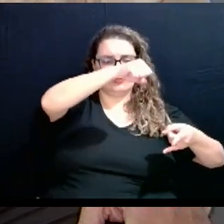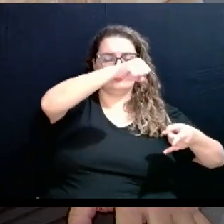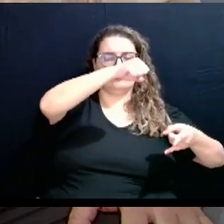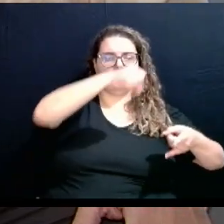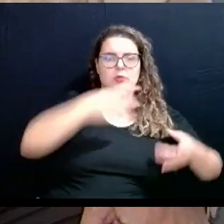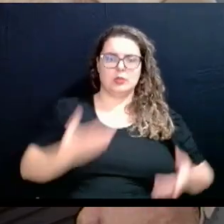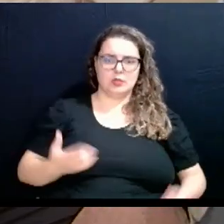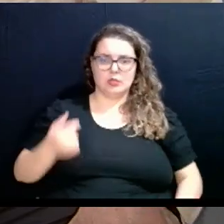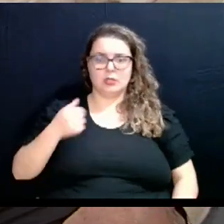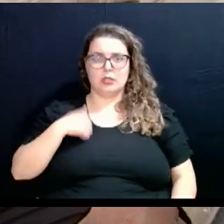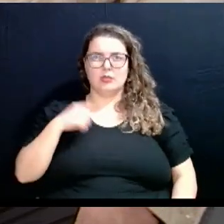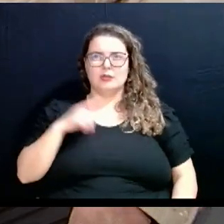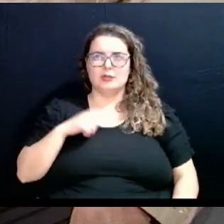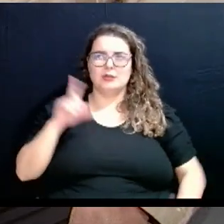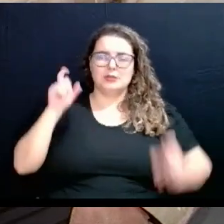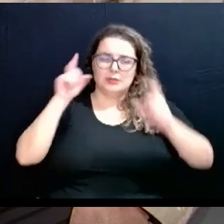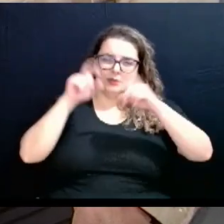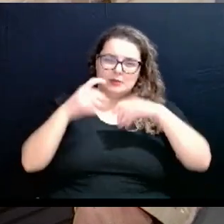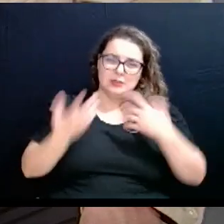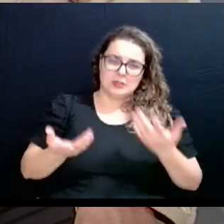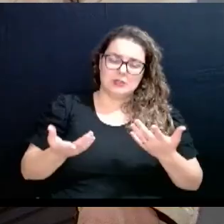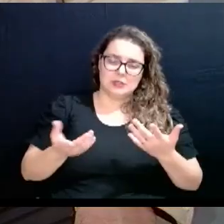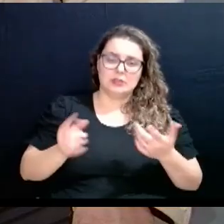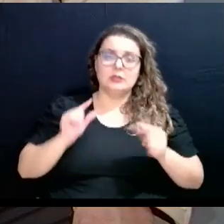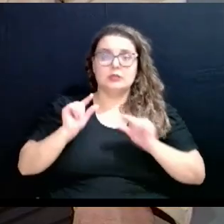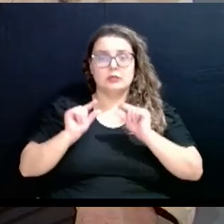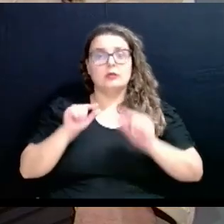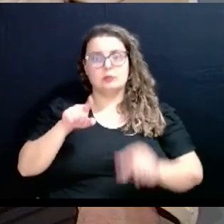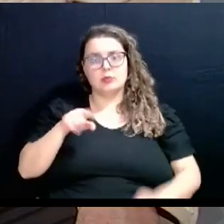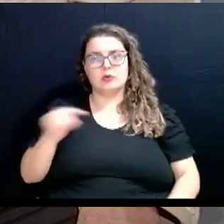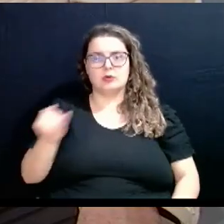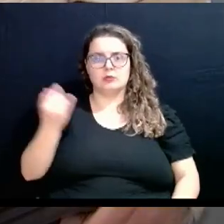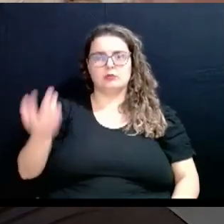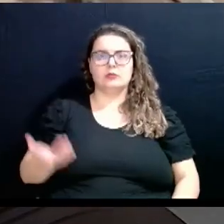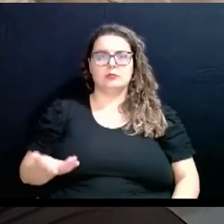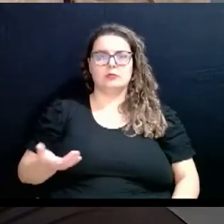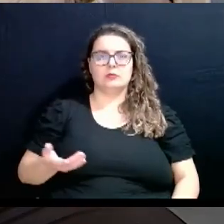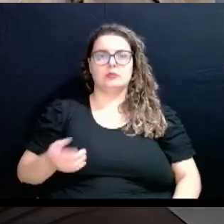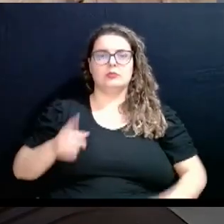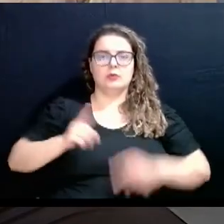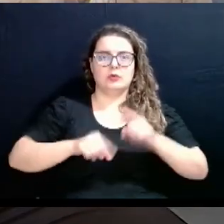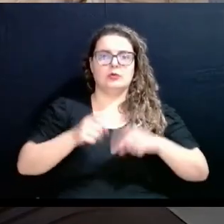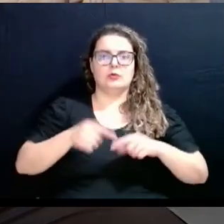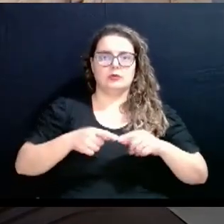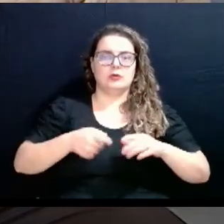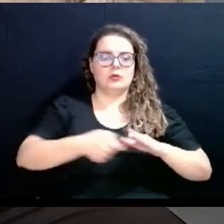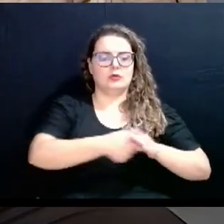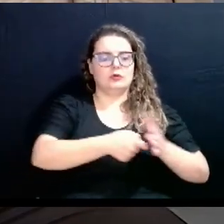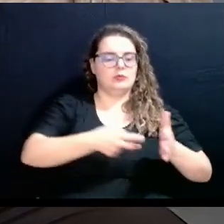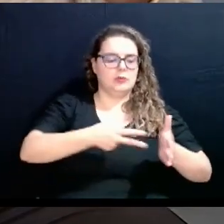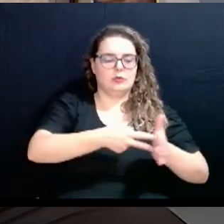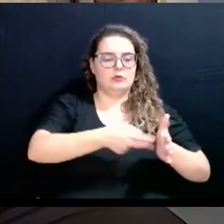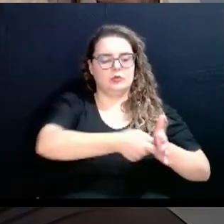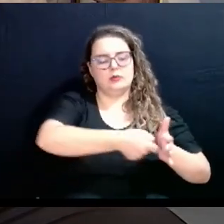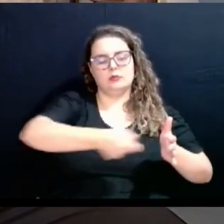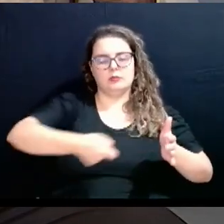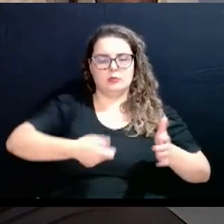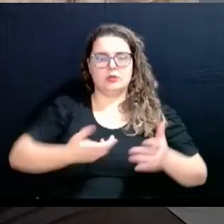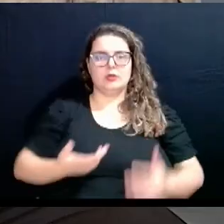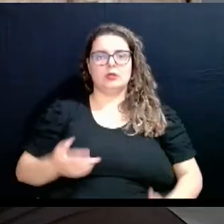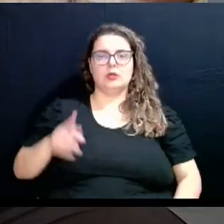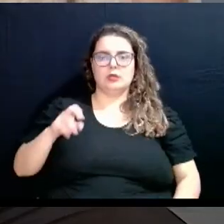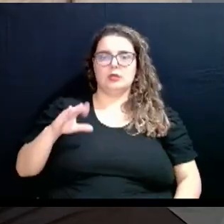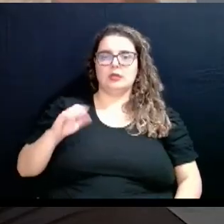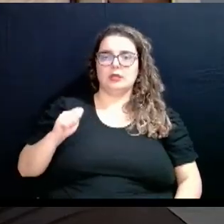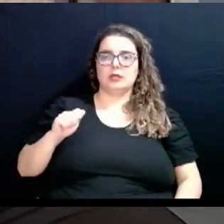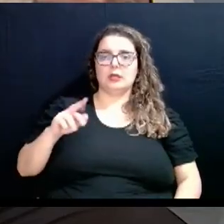Uma dica que eu tenho uma certa dificuldade, mas que é um pouco importante, é tirar os aparelhos, recarregador da tomada, por exemplo. Você